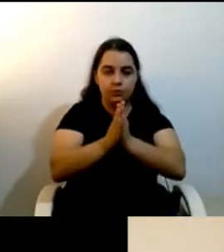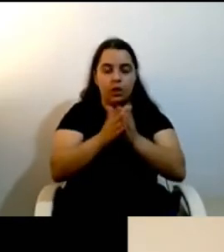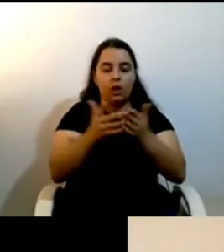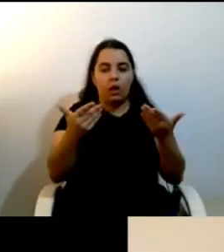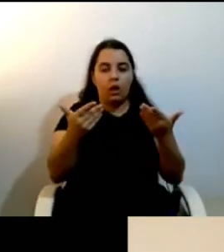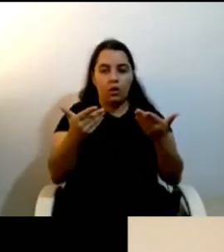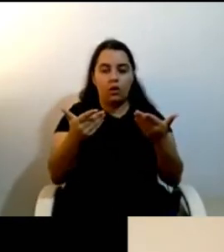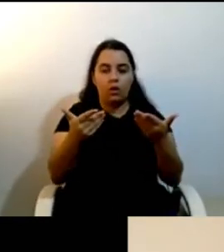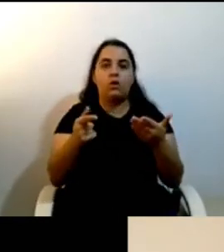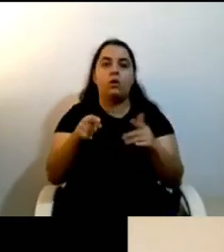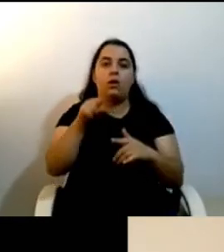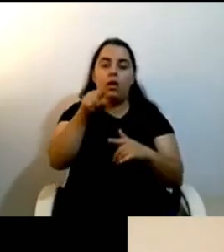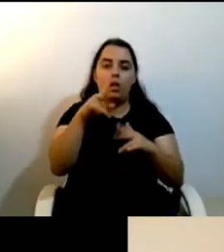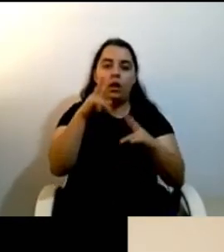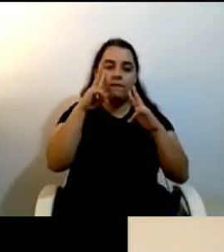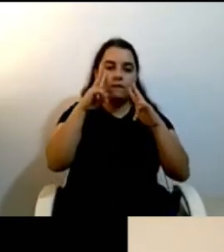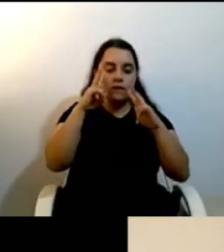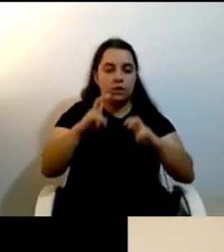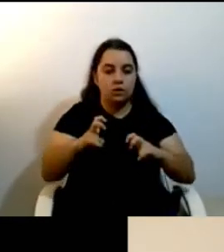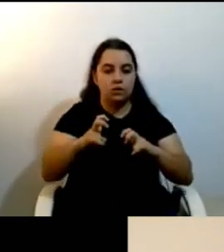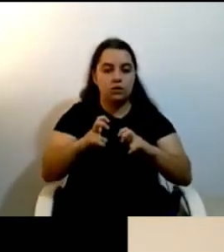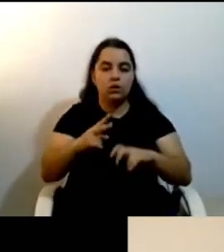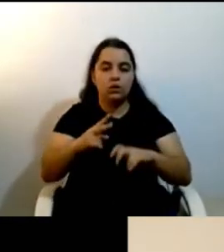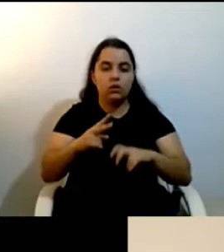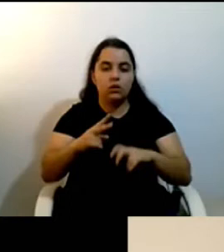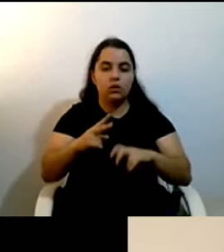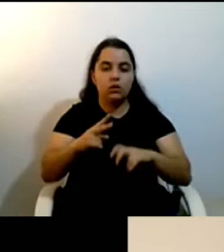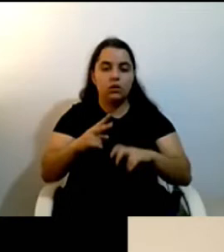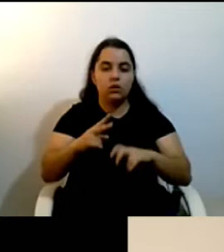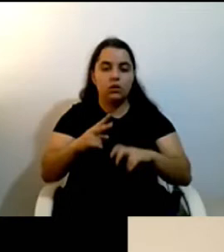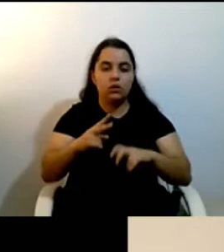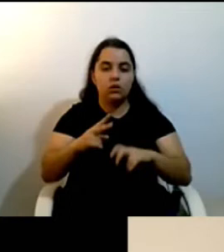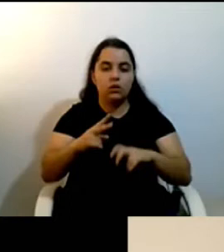Universidade de Aveiro, Departamento de Economia, Gestão e Engenharia Industrial,